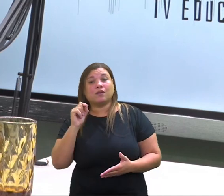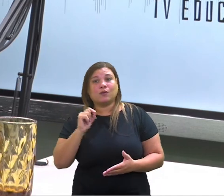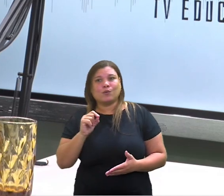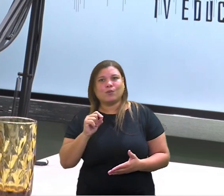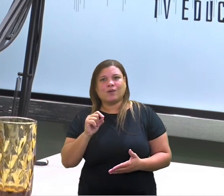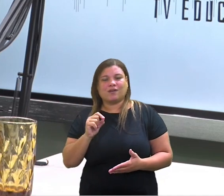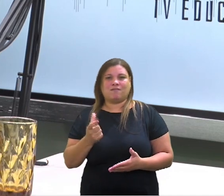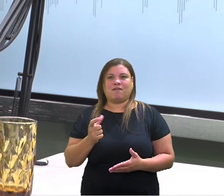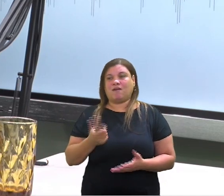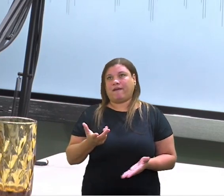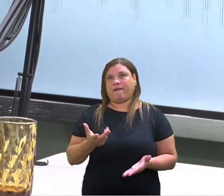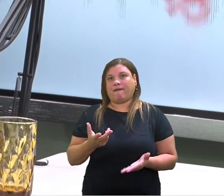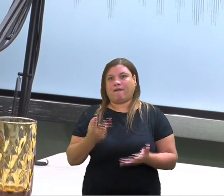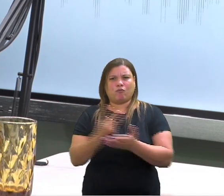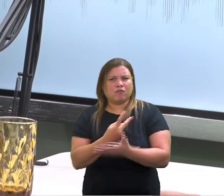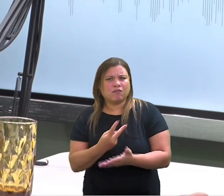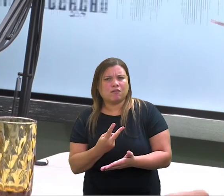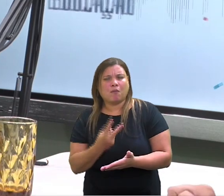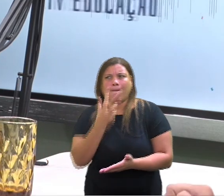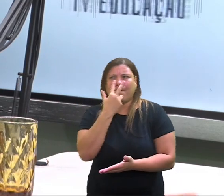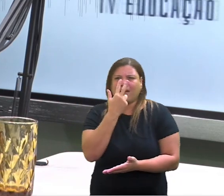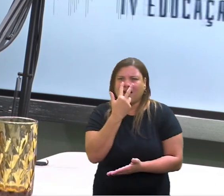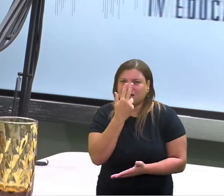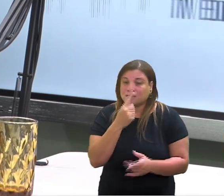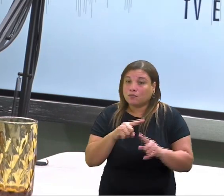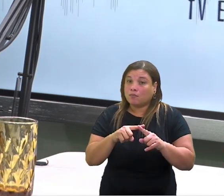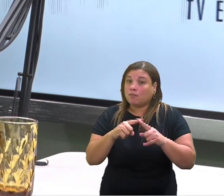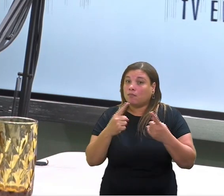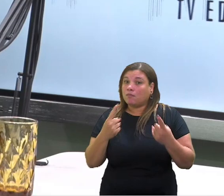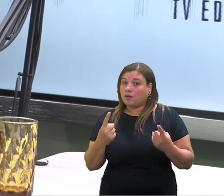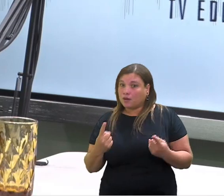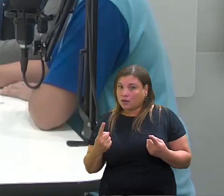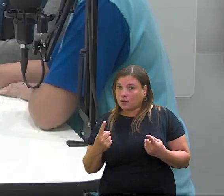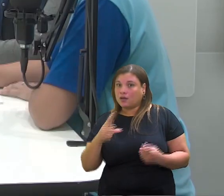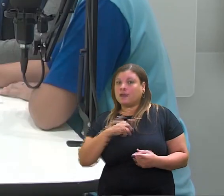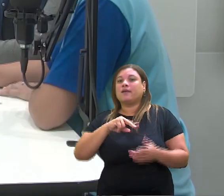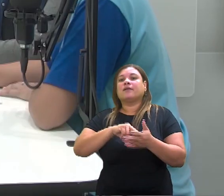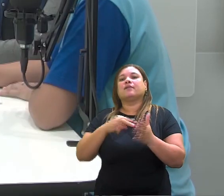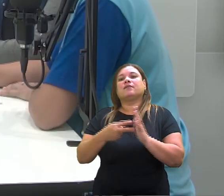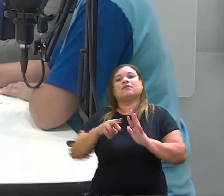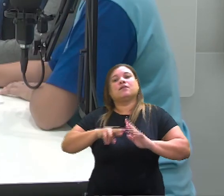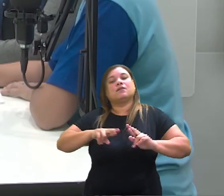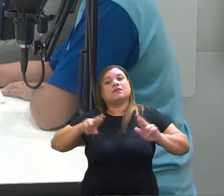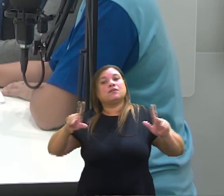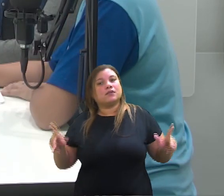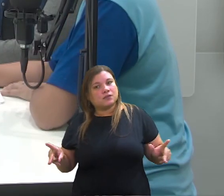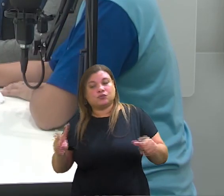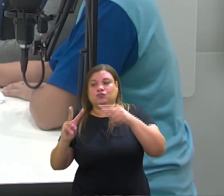mas distintas. E que a escola, o corpo docente e os próprios alunos têm que saber.